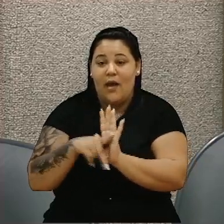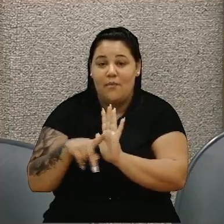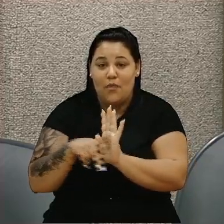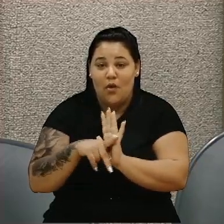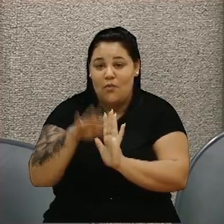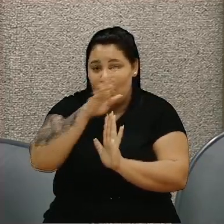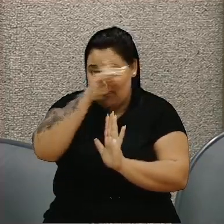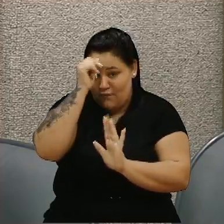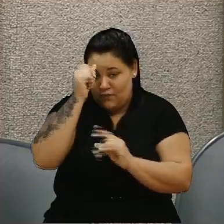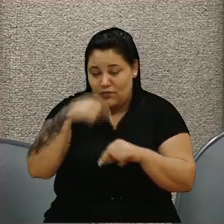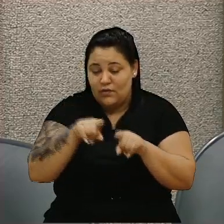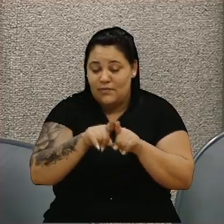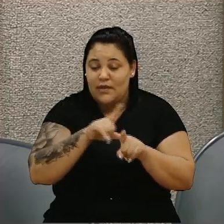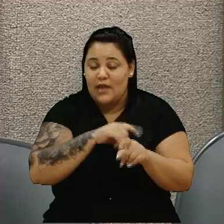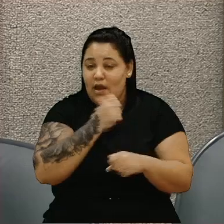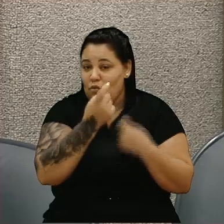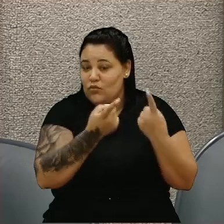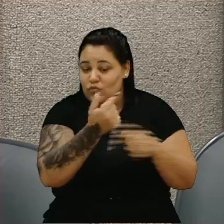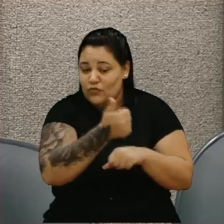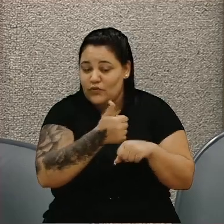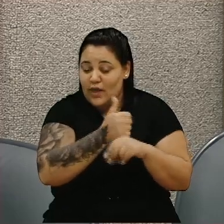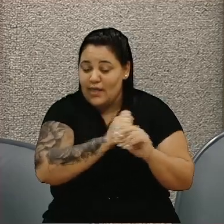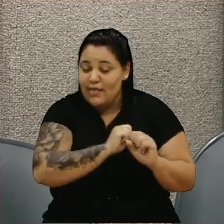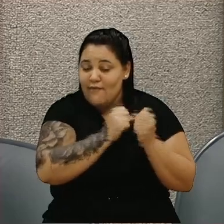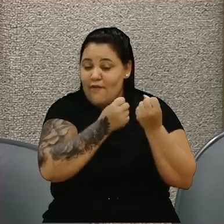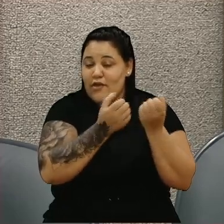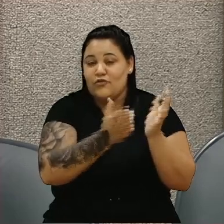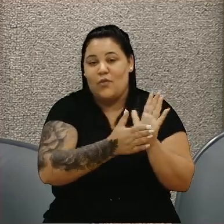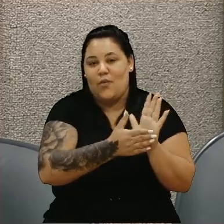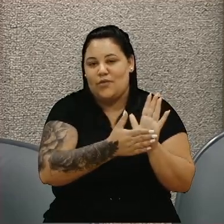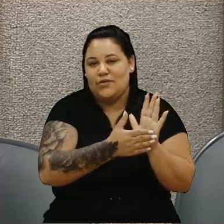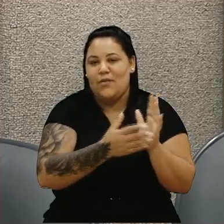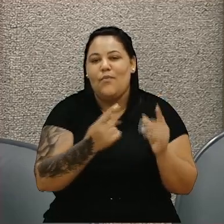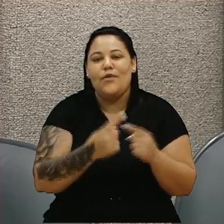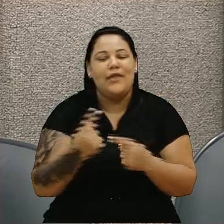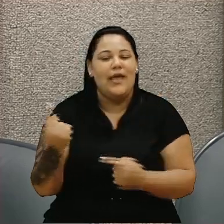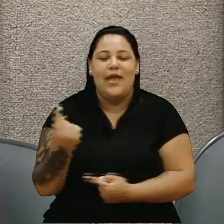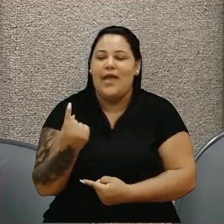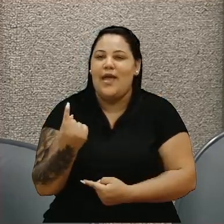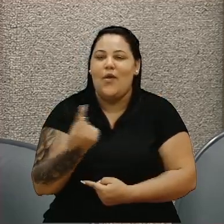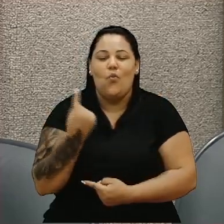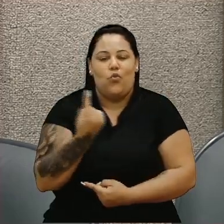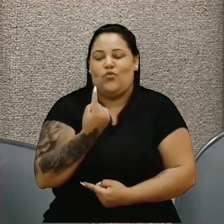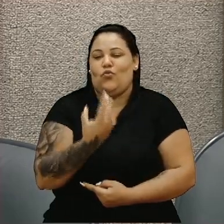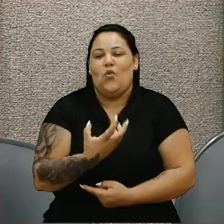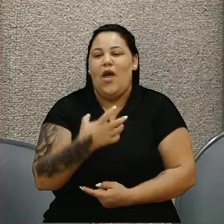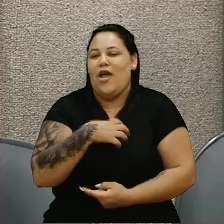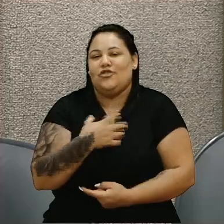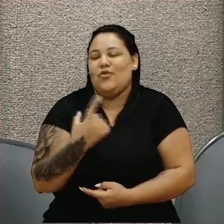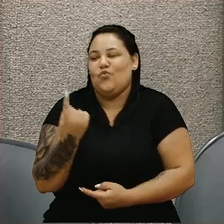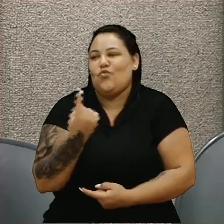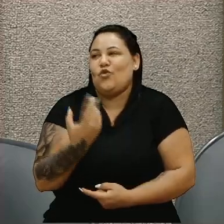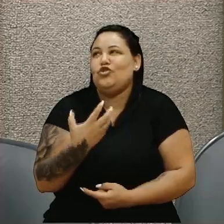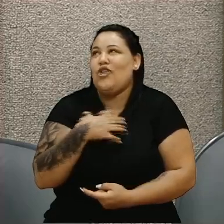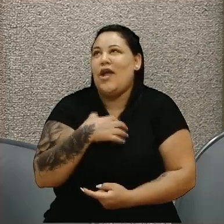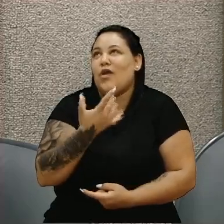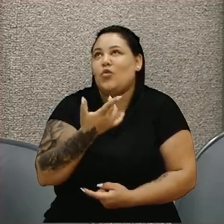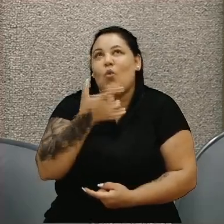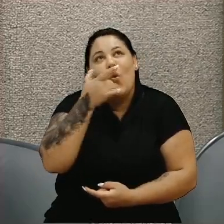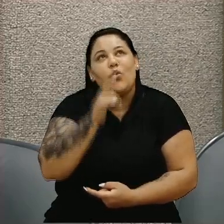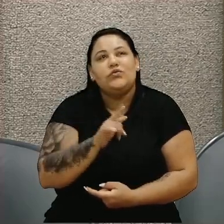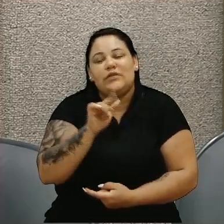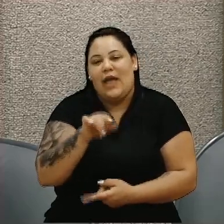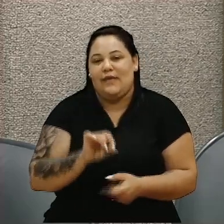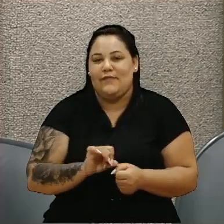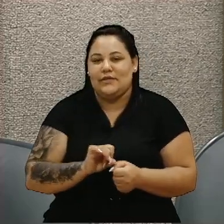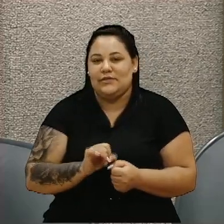tem profissionais que defendem essa proposta, porque é o único jeito de nós facilitarmos que esses